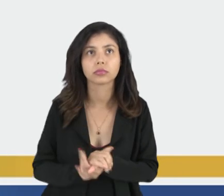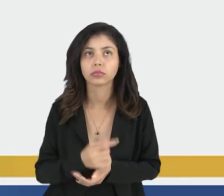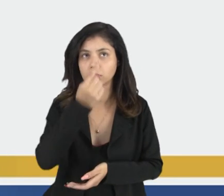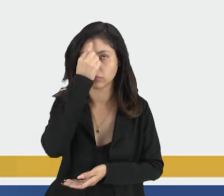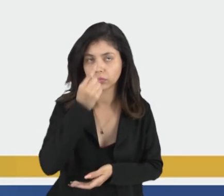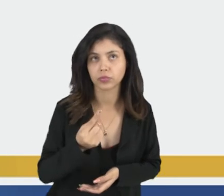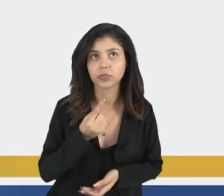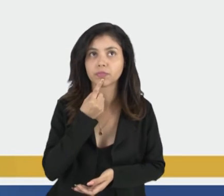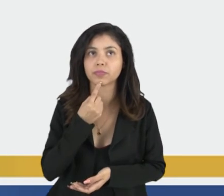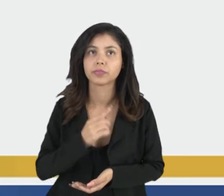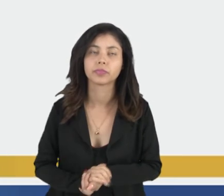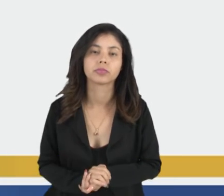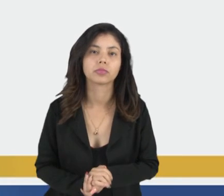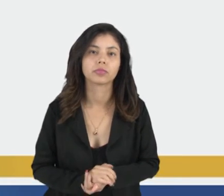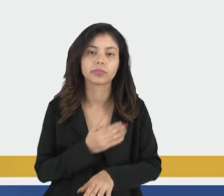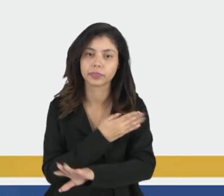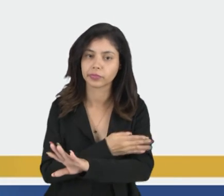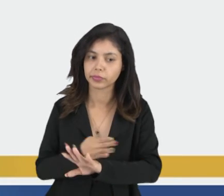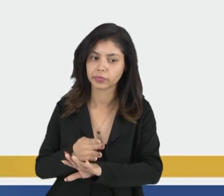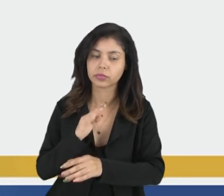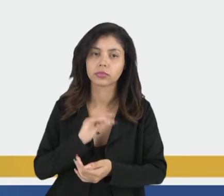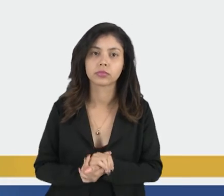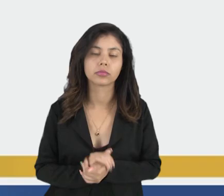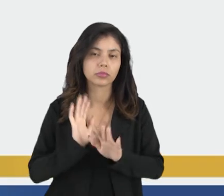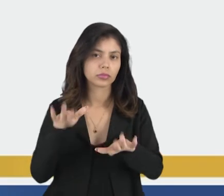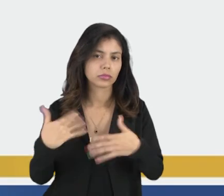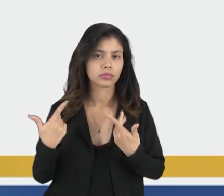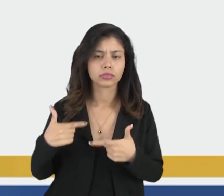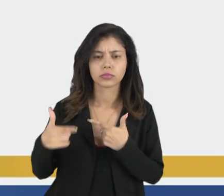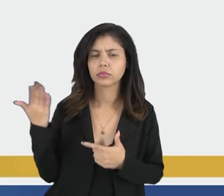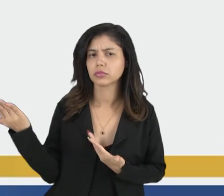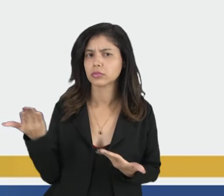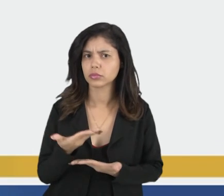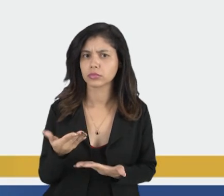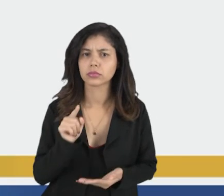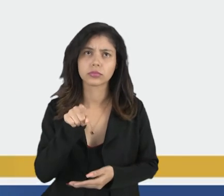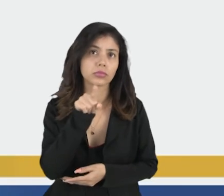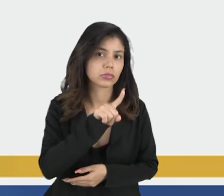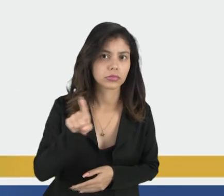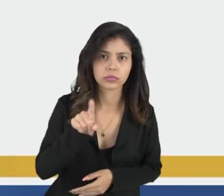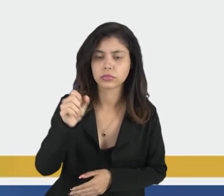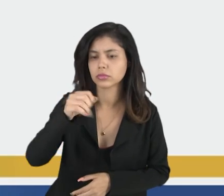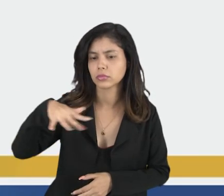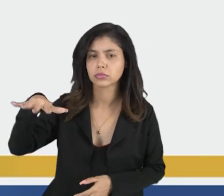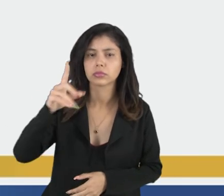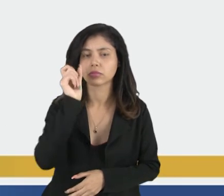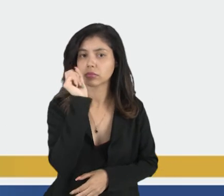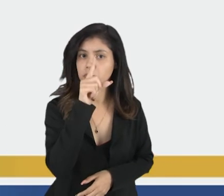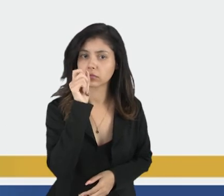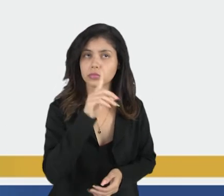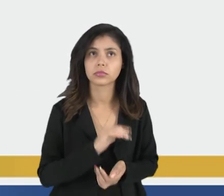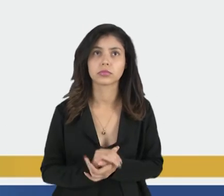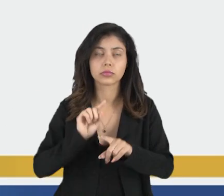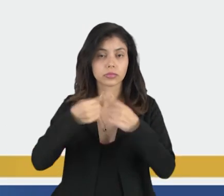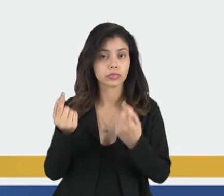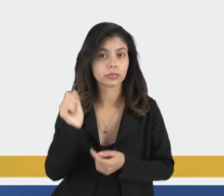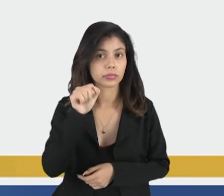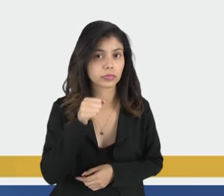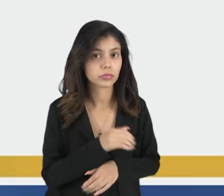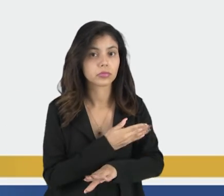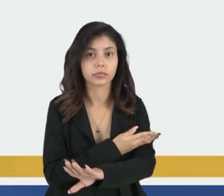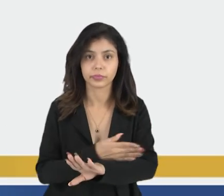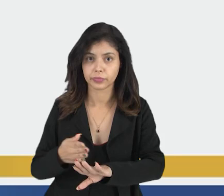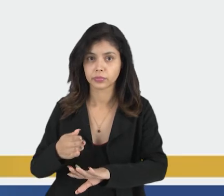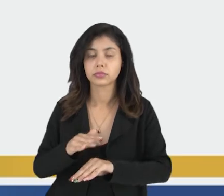da figura em branco. Então nós vamos trabalhar aí, pessoal, não essa área azul, mas sim essa área em